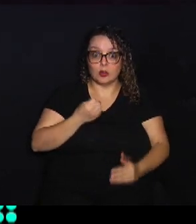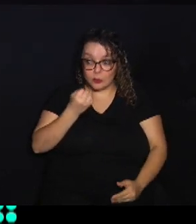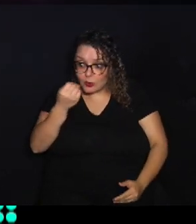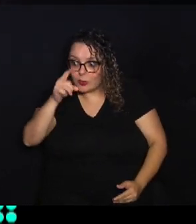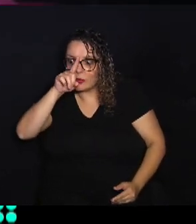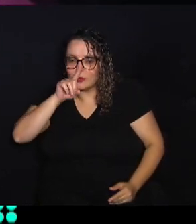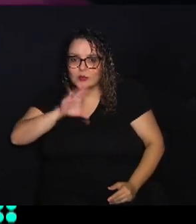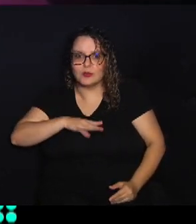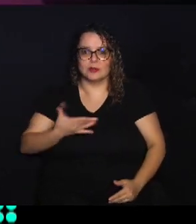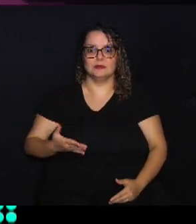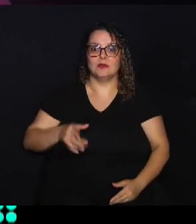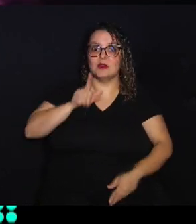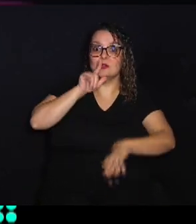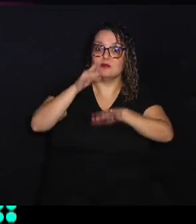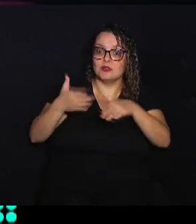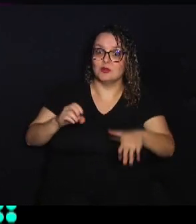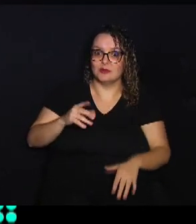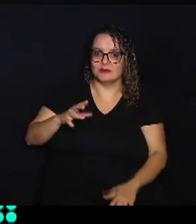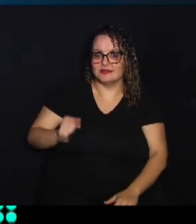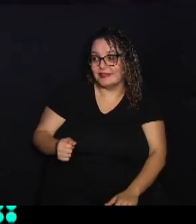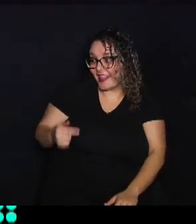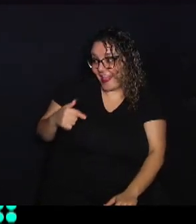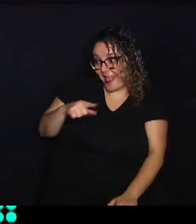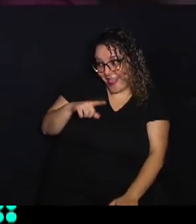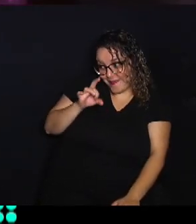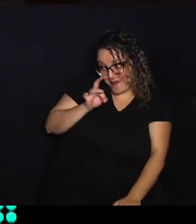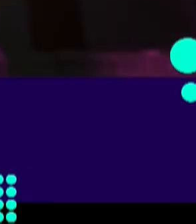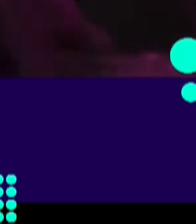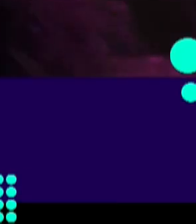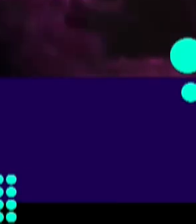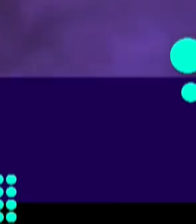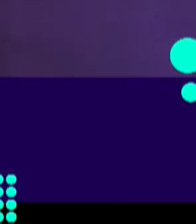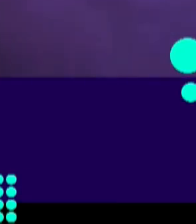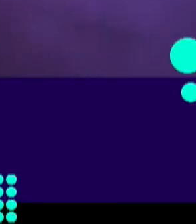mares da Oceania. Deu medinho?